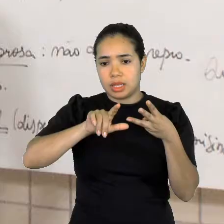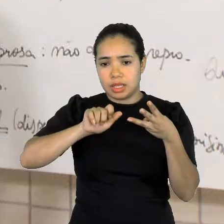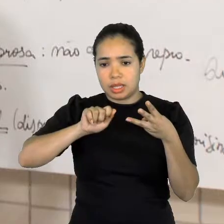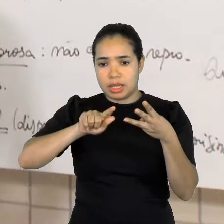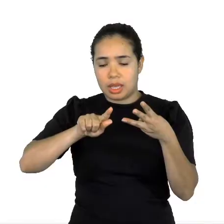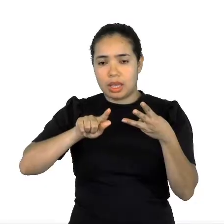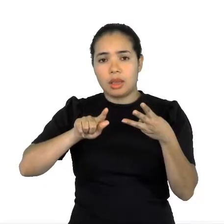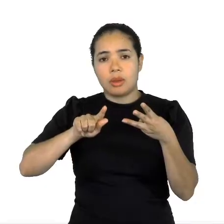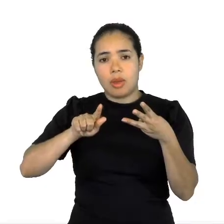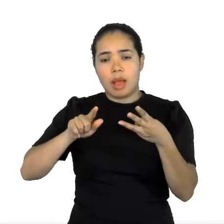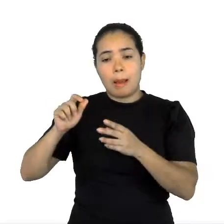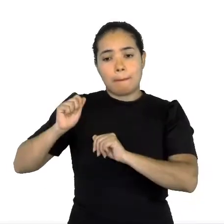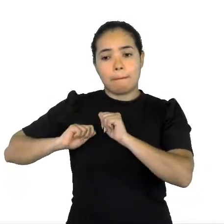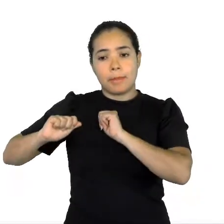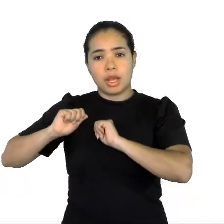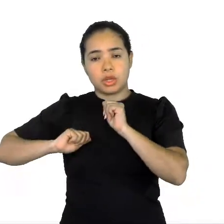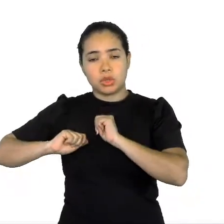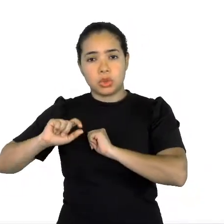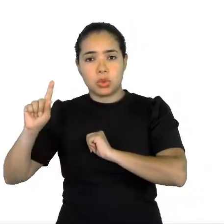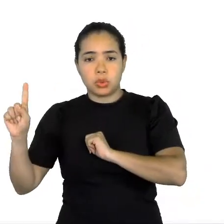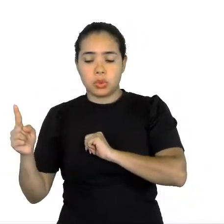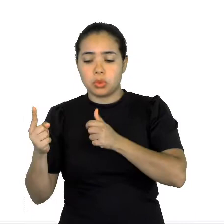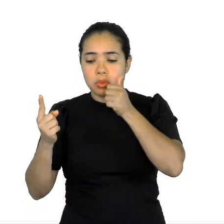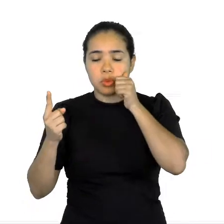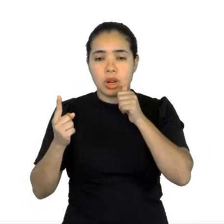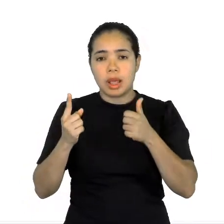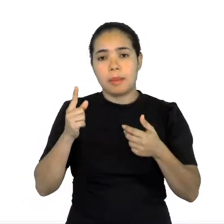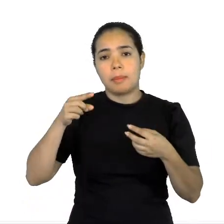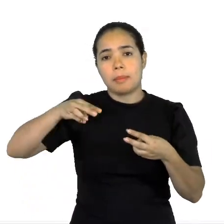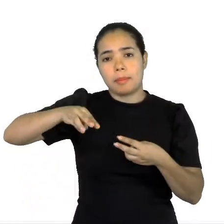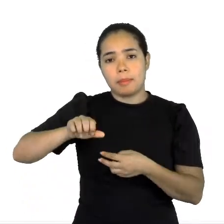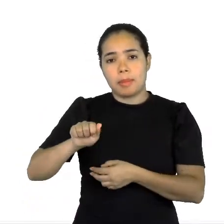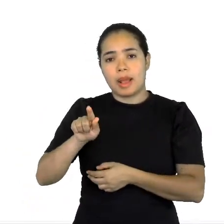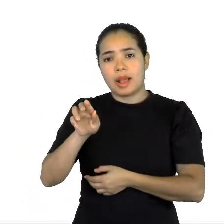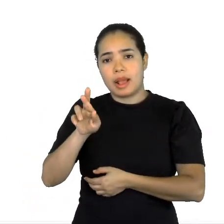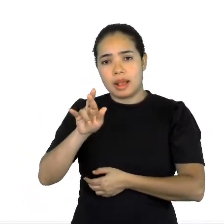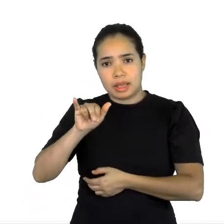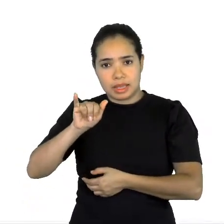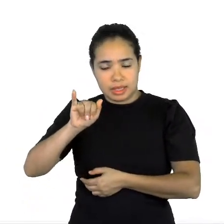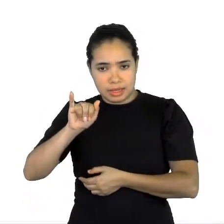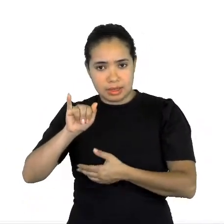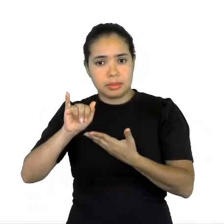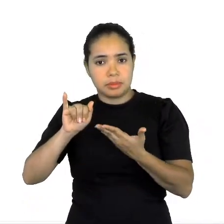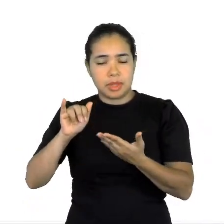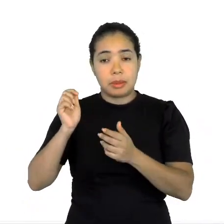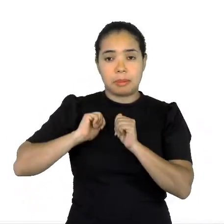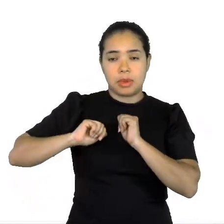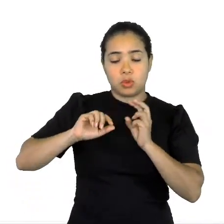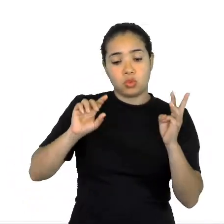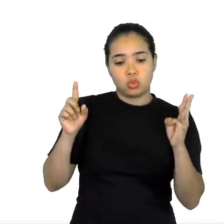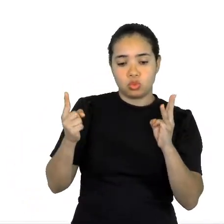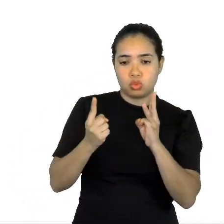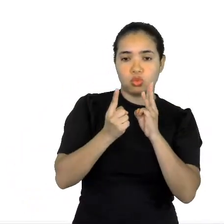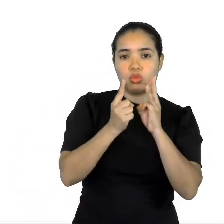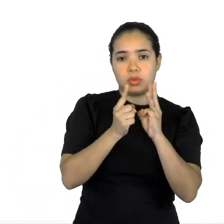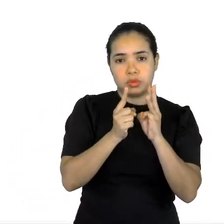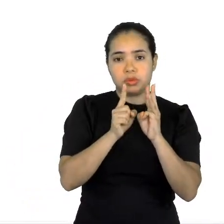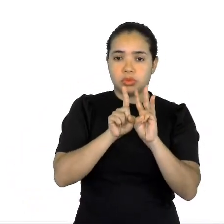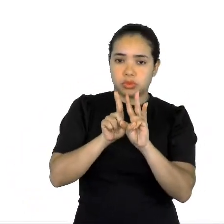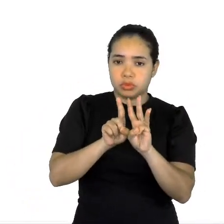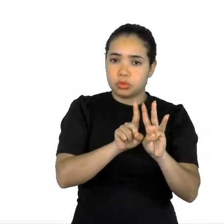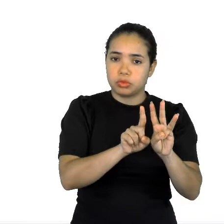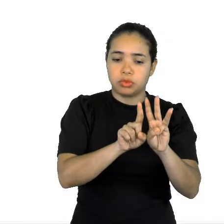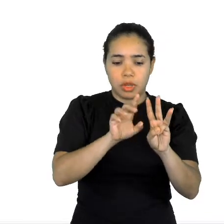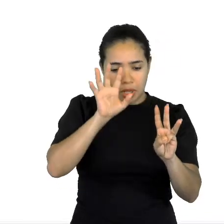grupo. Durante as investigações, eles se comprometem inteiramente para tentar resolver o caso,